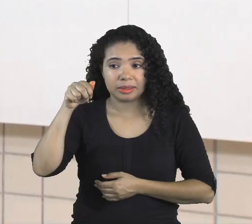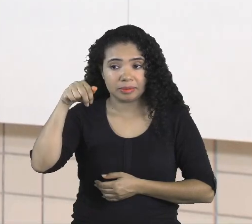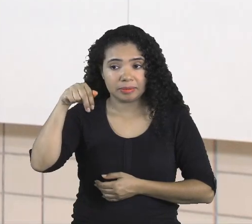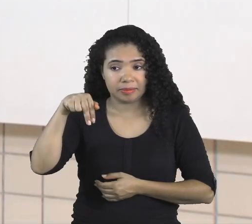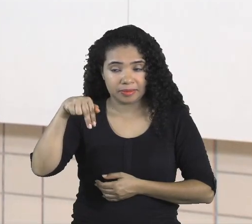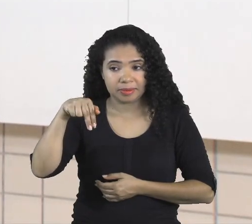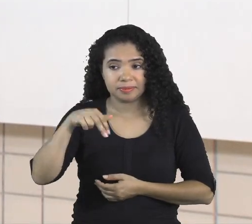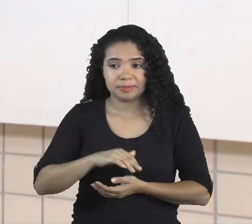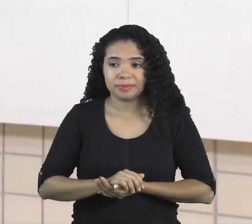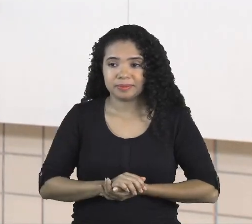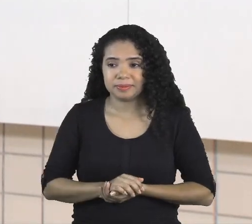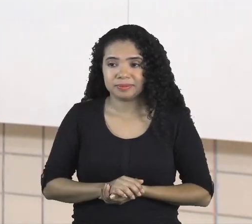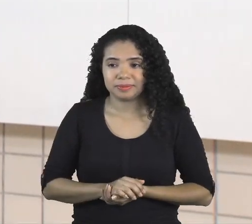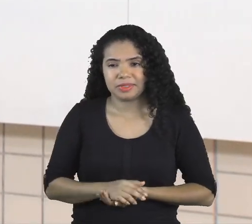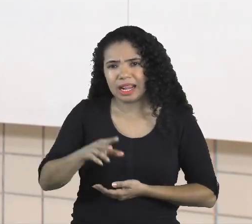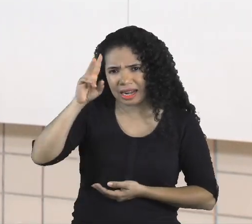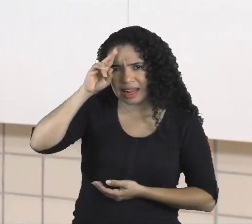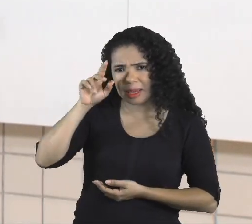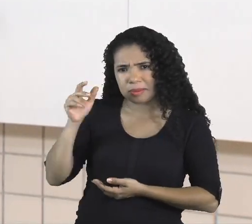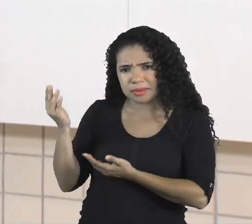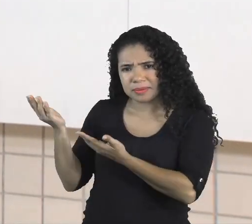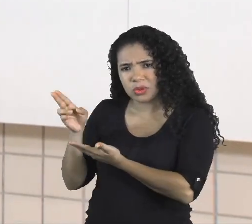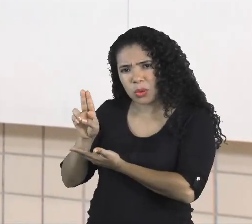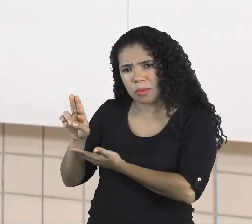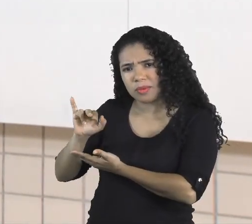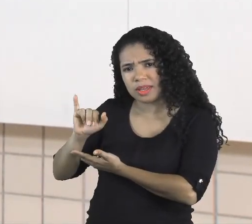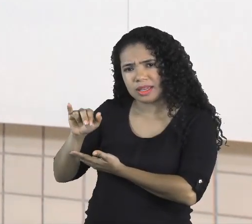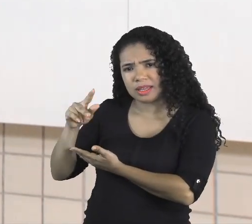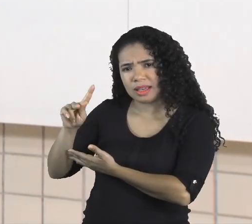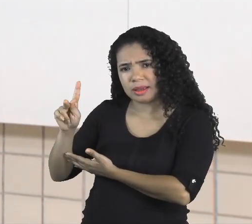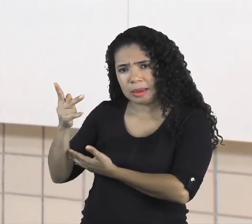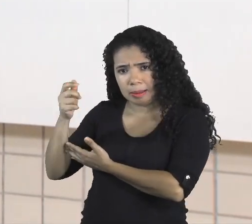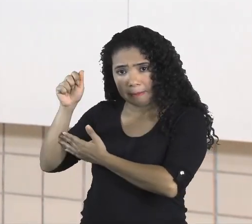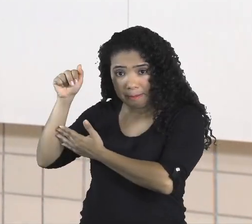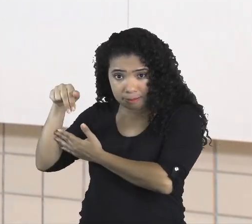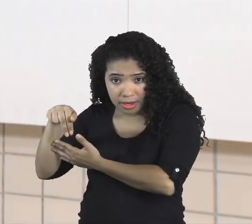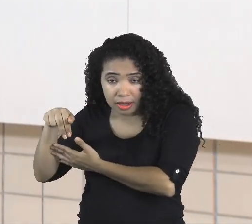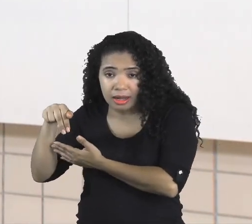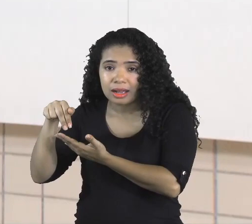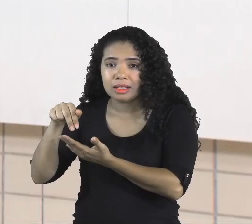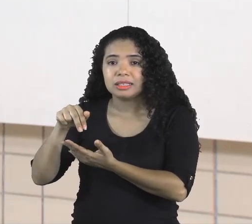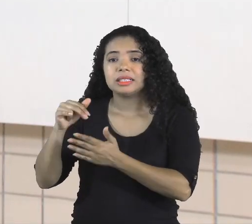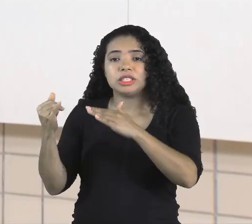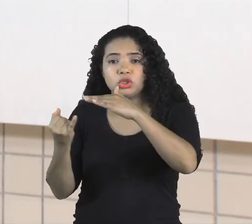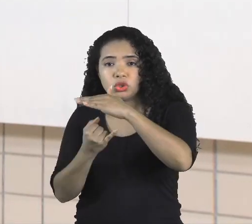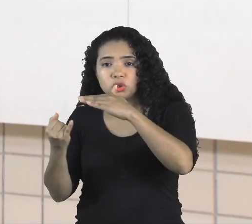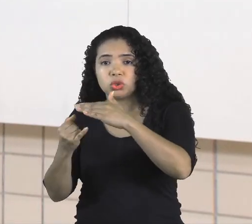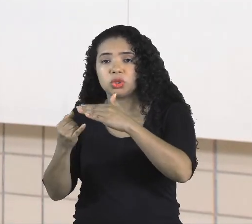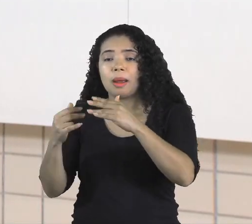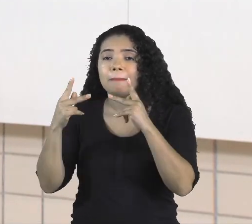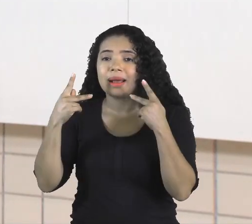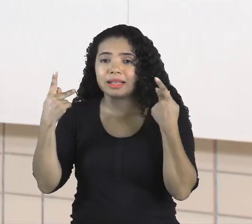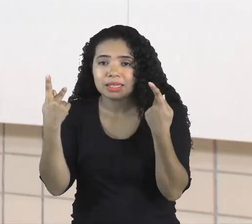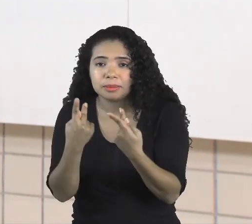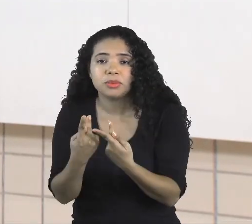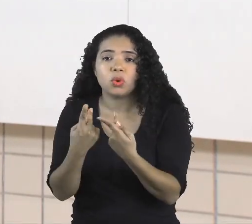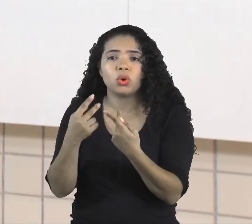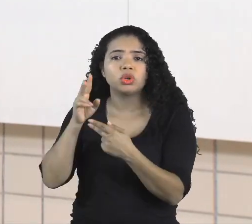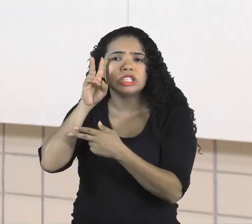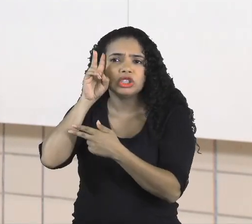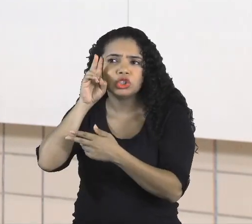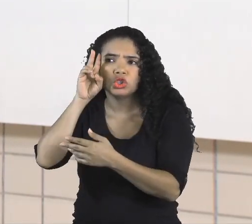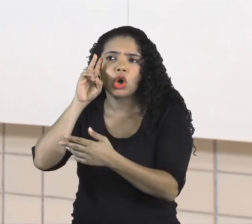Ó, lembra desse nome? IPHAN, Instituto do Patrimônio